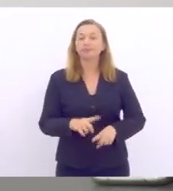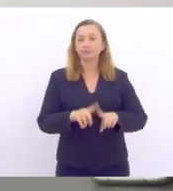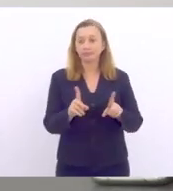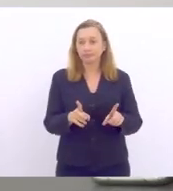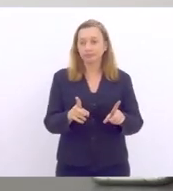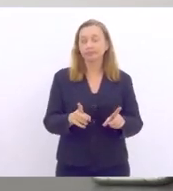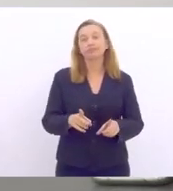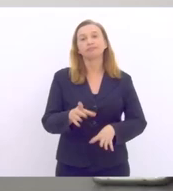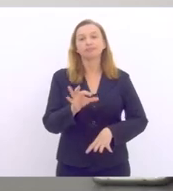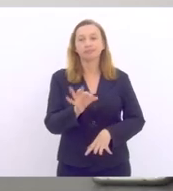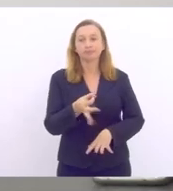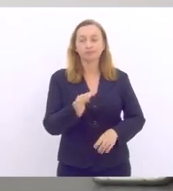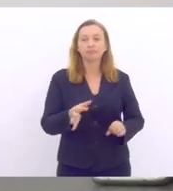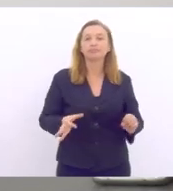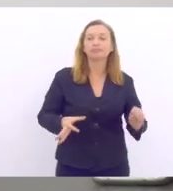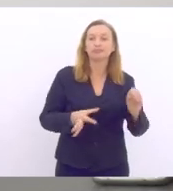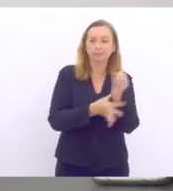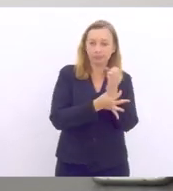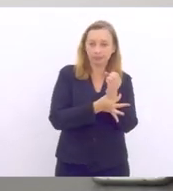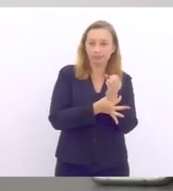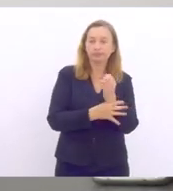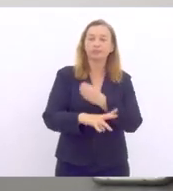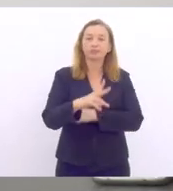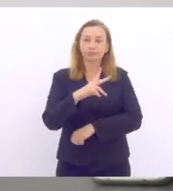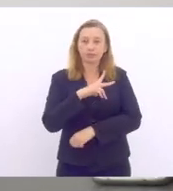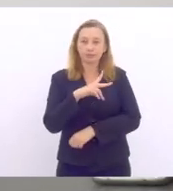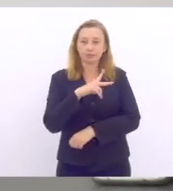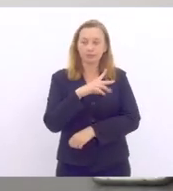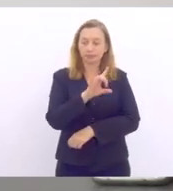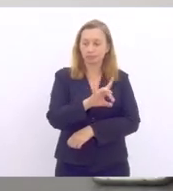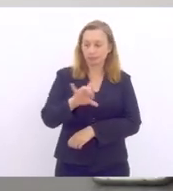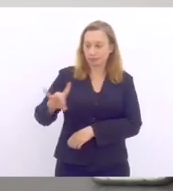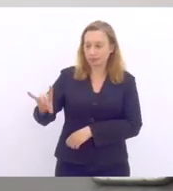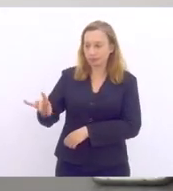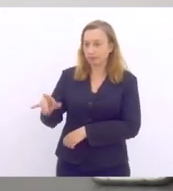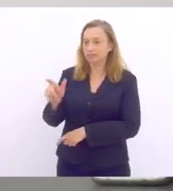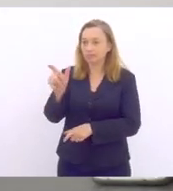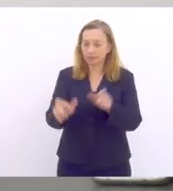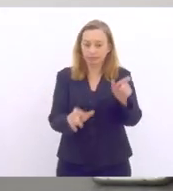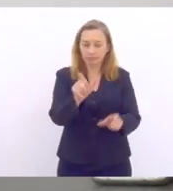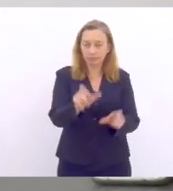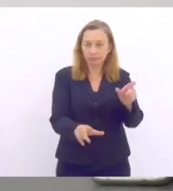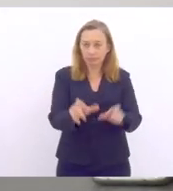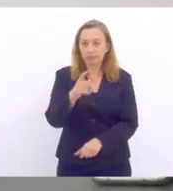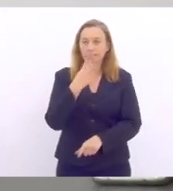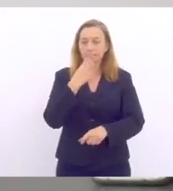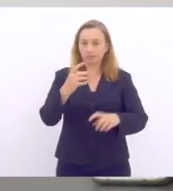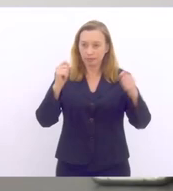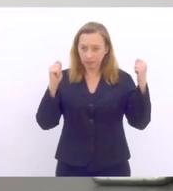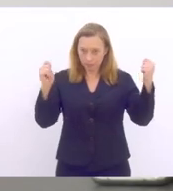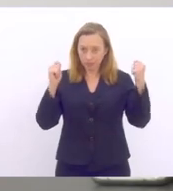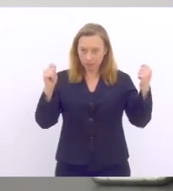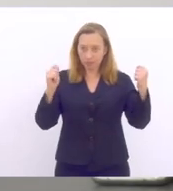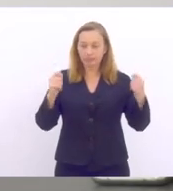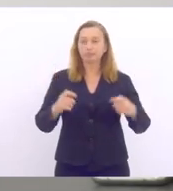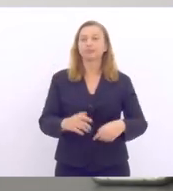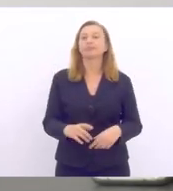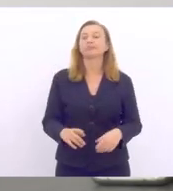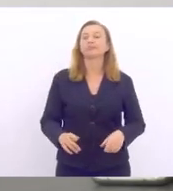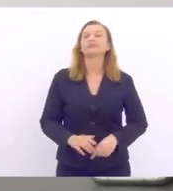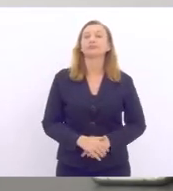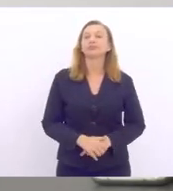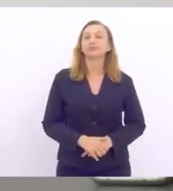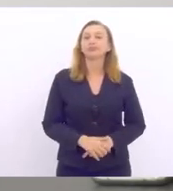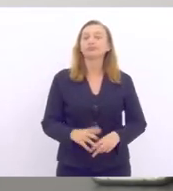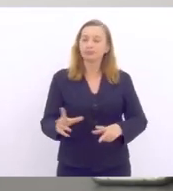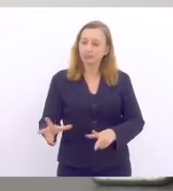espetáculo que garanta a segurança individual daqueles torcedores que não compõem a torcida organizada e que merecem e